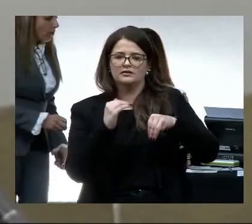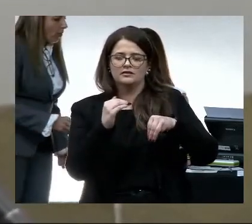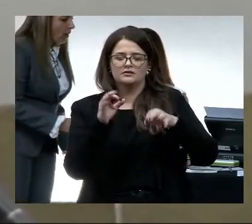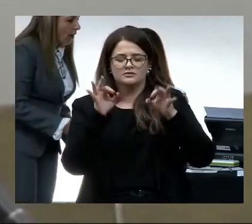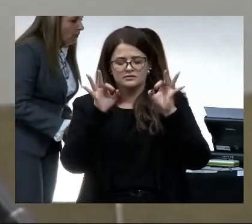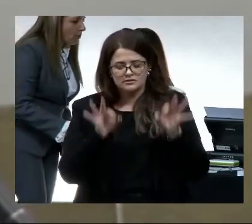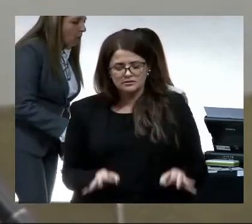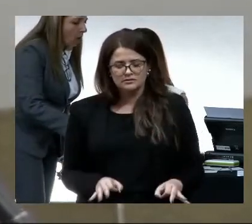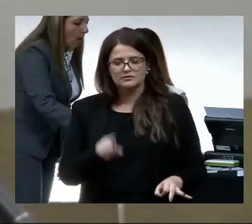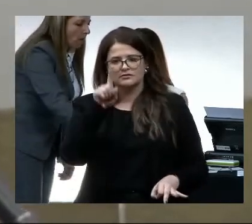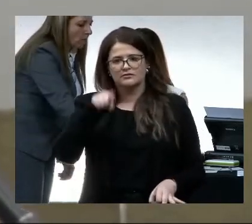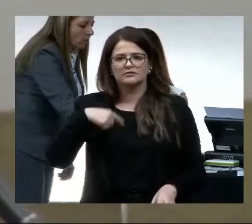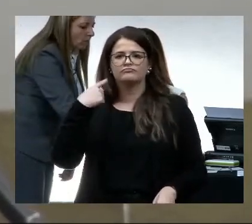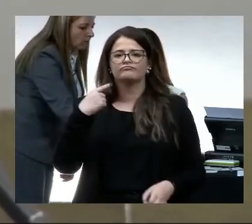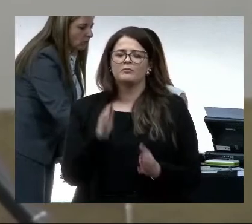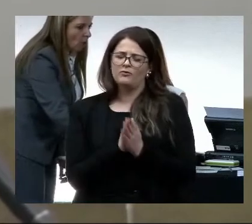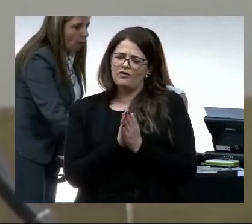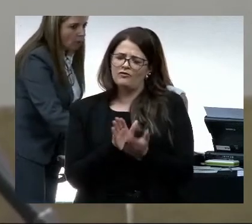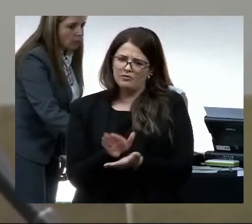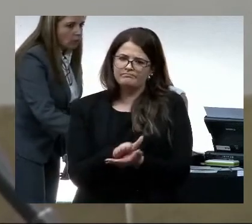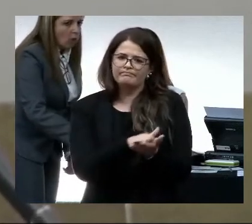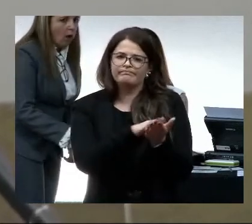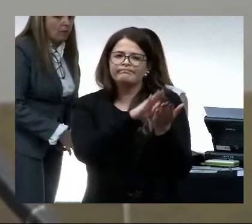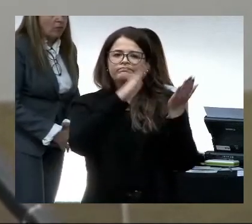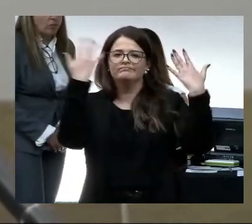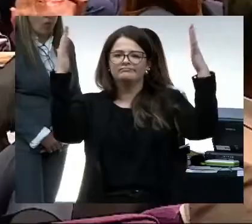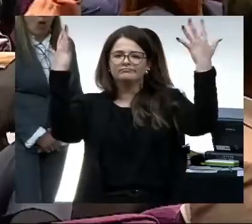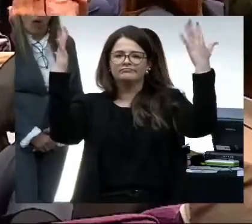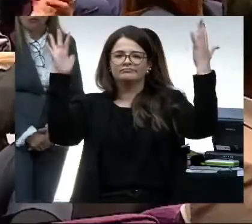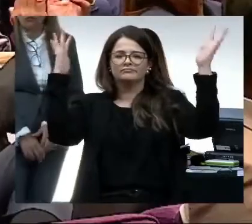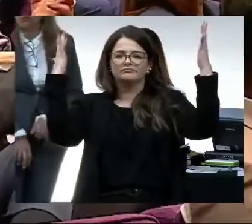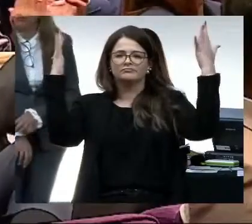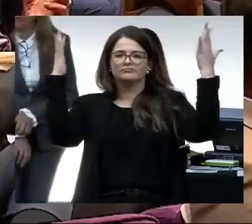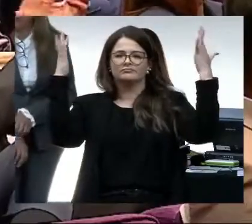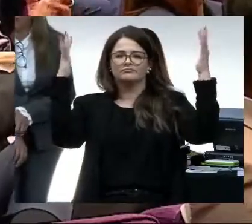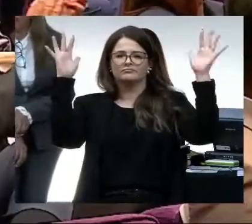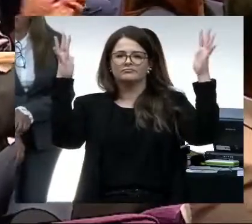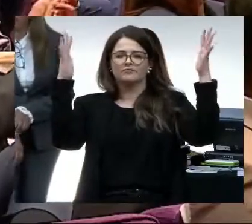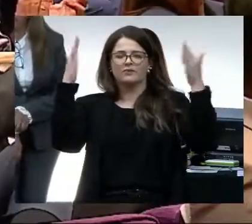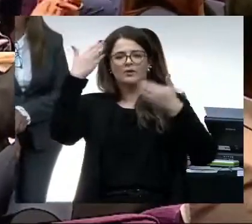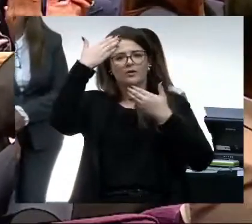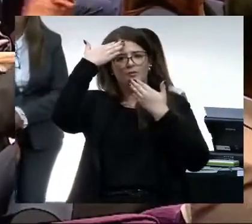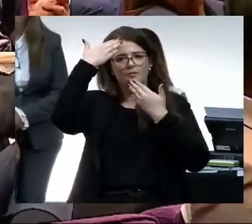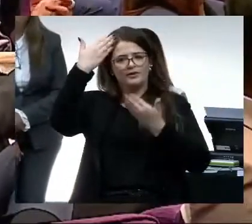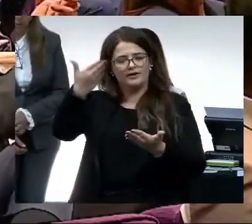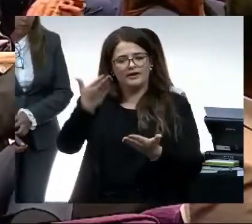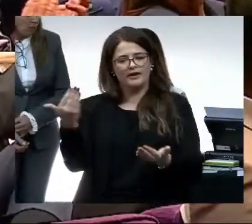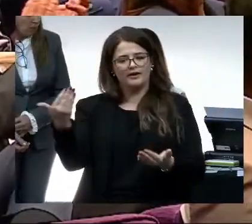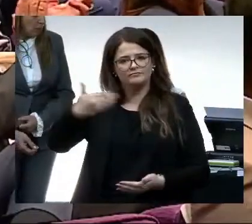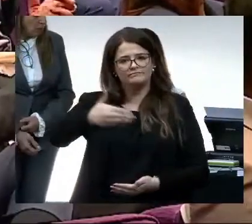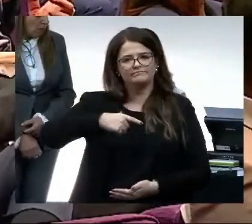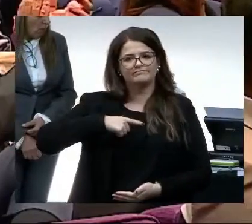da advocacia. Uma salva de palmas a todos. Muito obrigado pela presença.